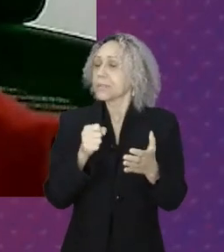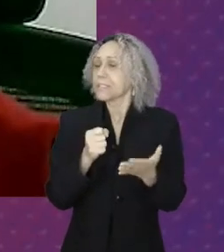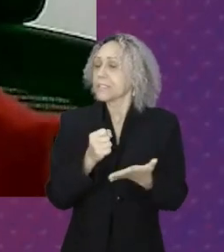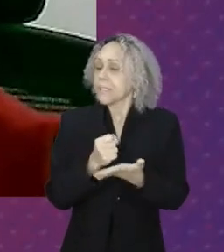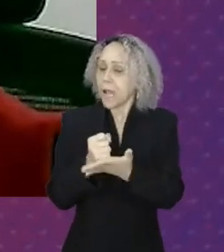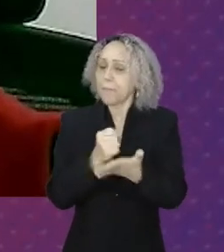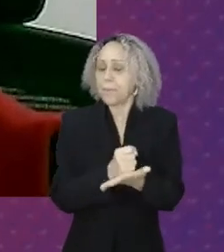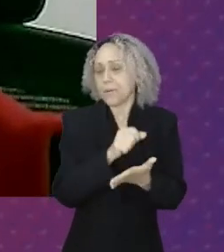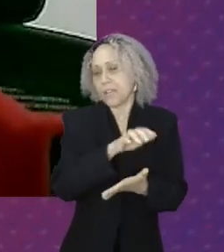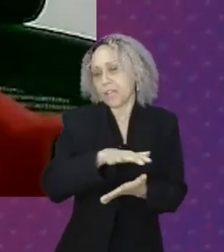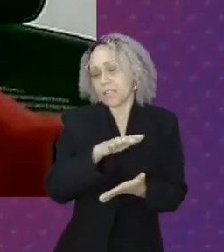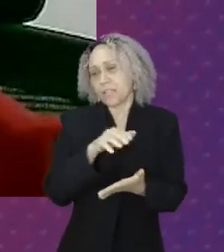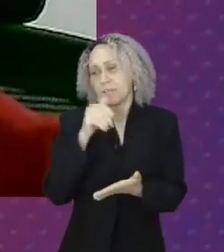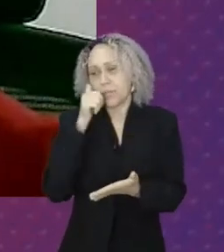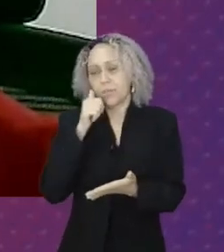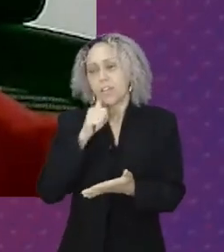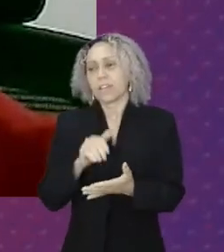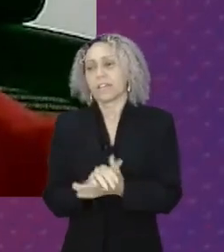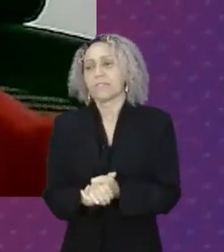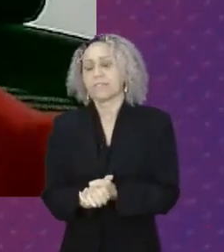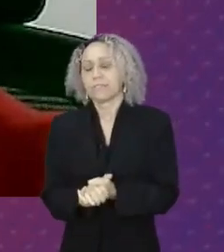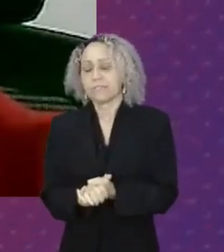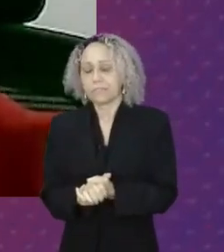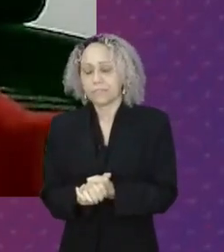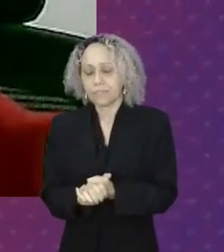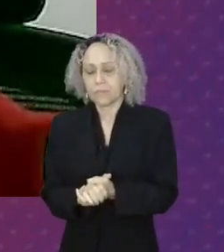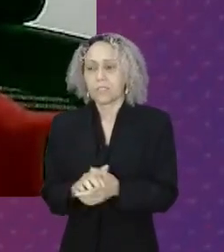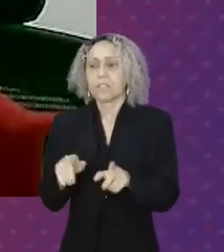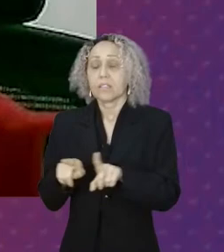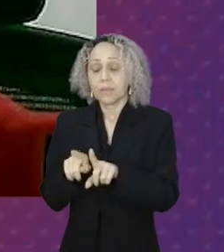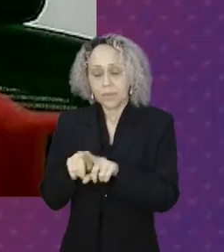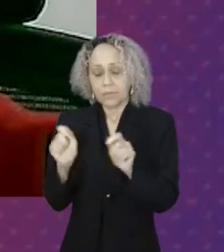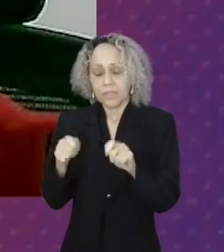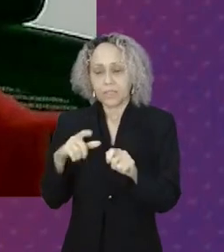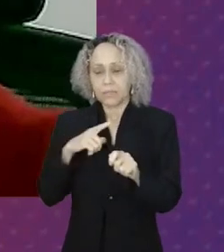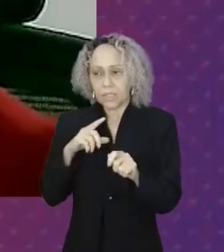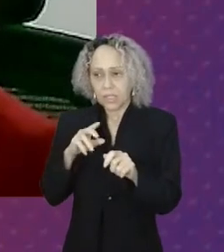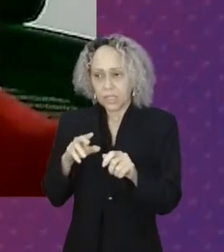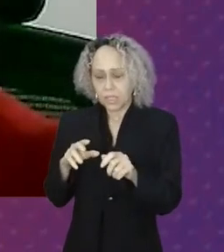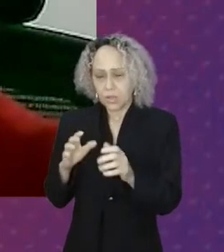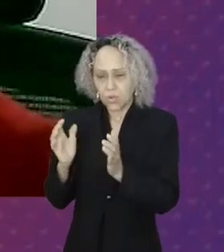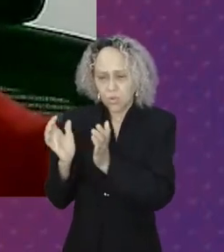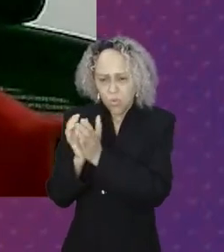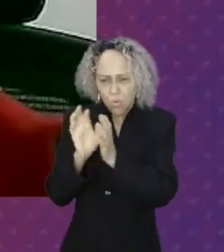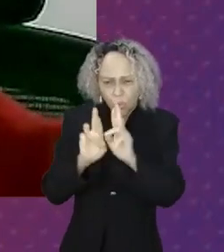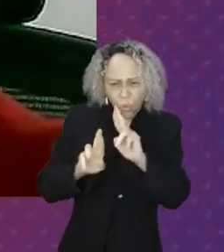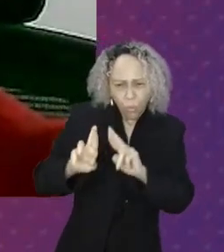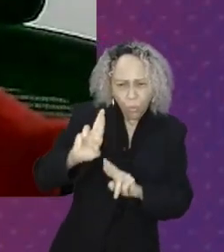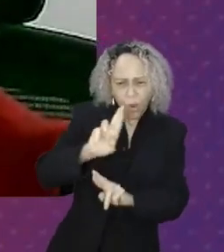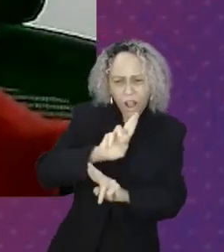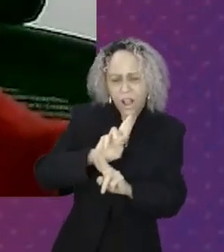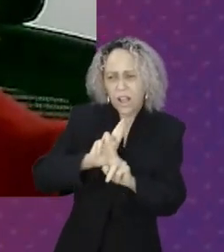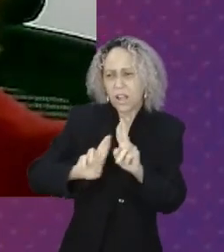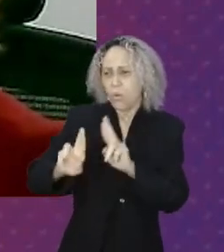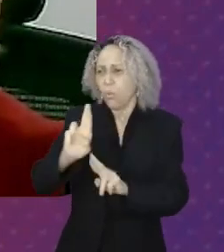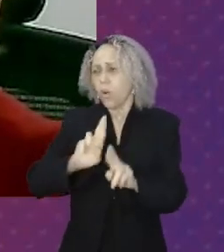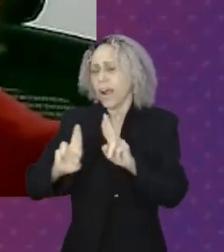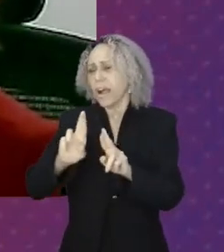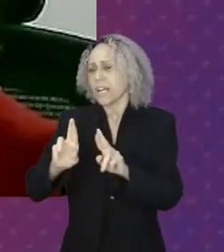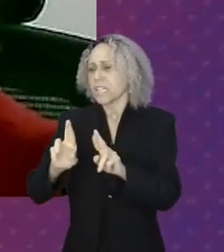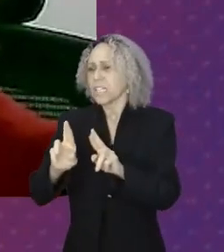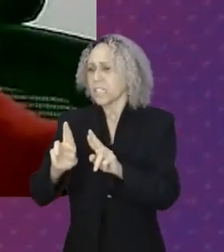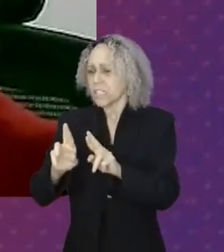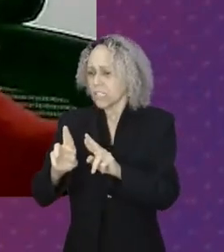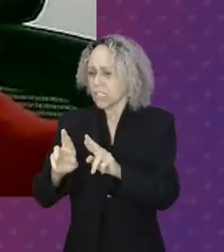também termos uma rede jurídica e uma rede política de defesa e proteção das